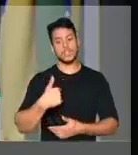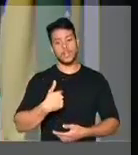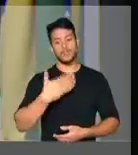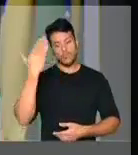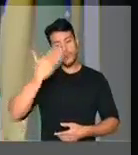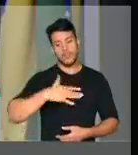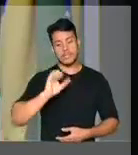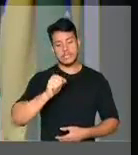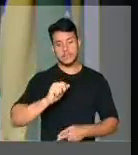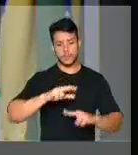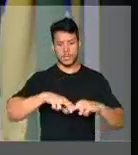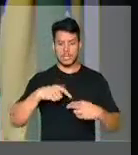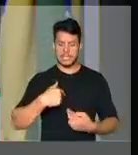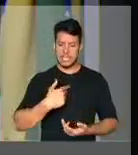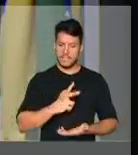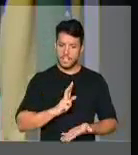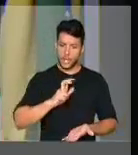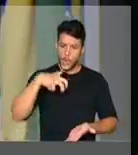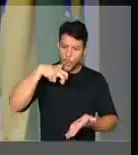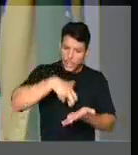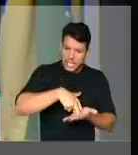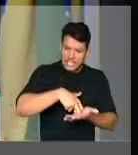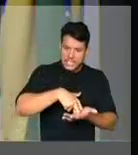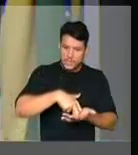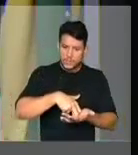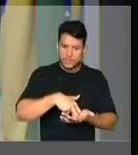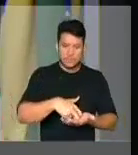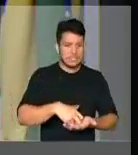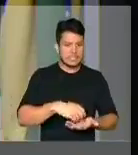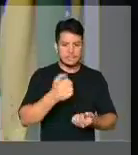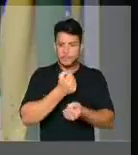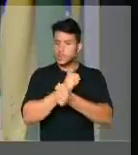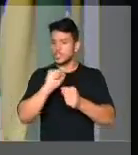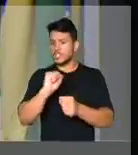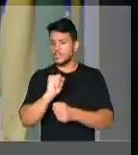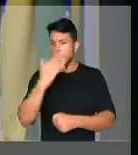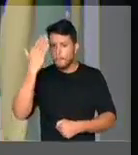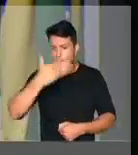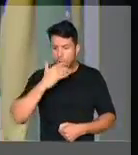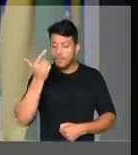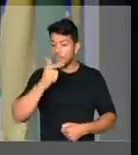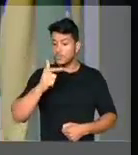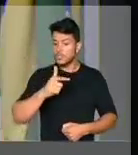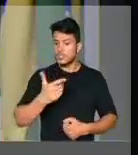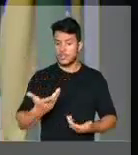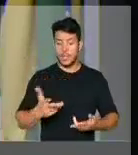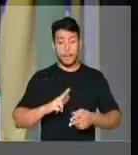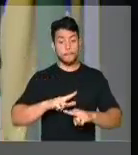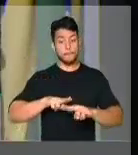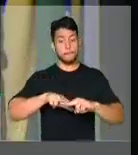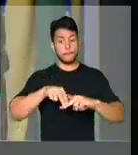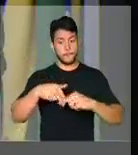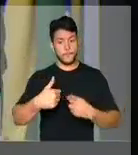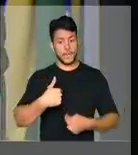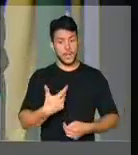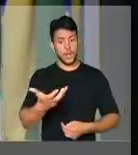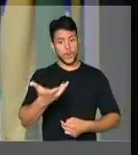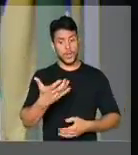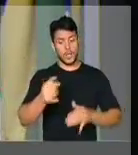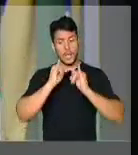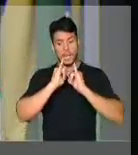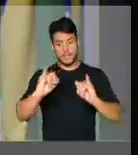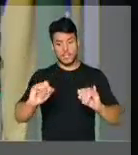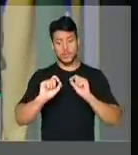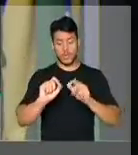Uma sentença condenatória absurda, sem provas e sem nenhum precedente. Por isso, eu quero aqui